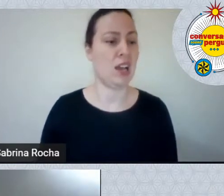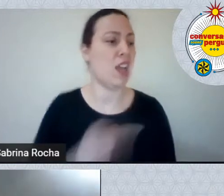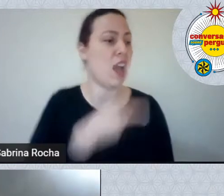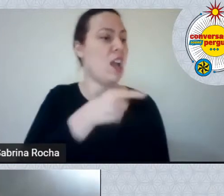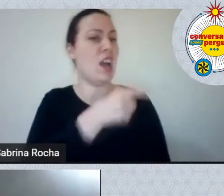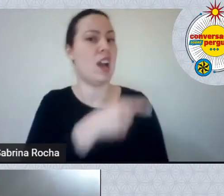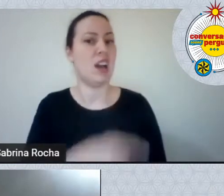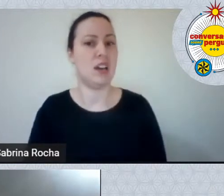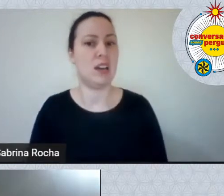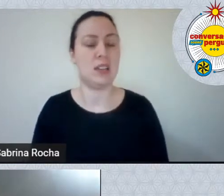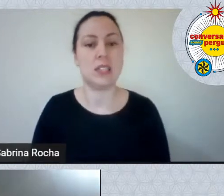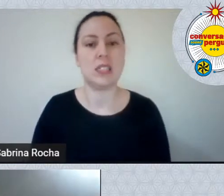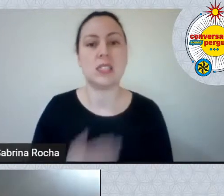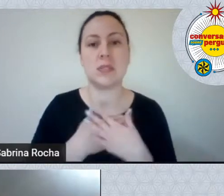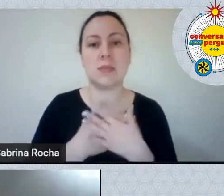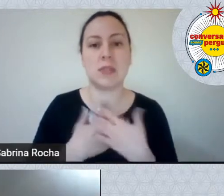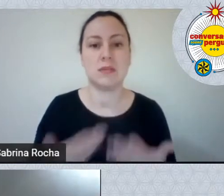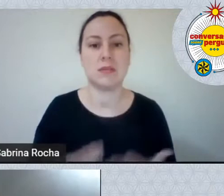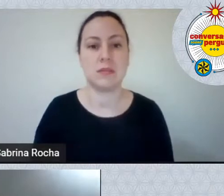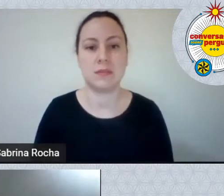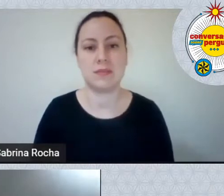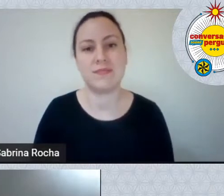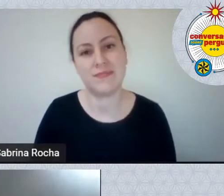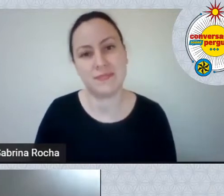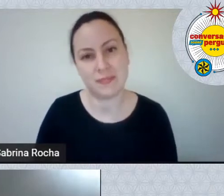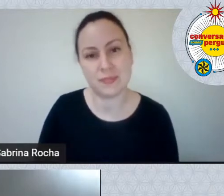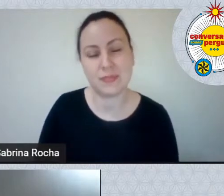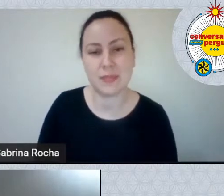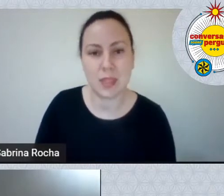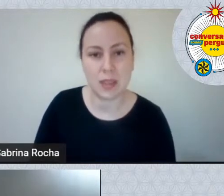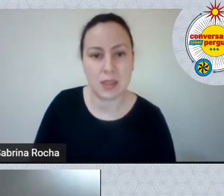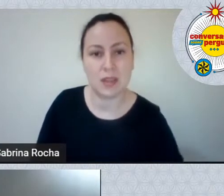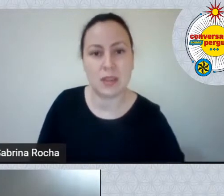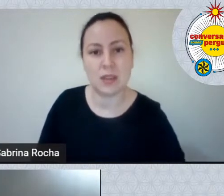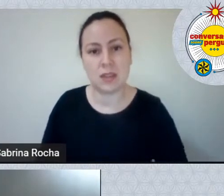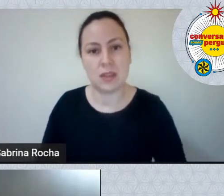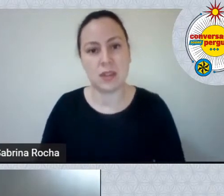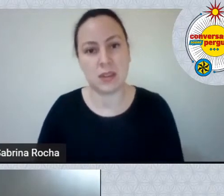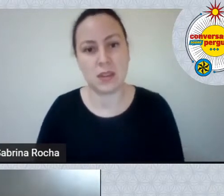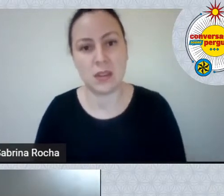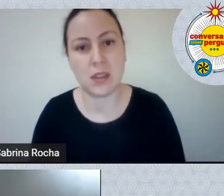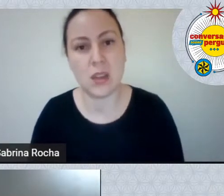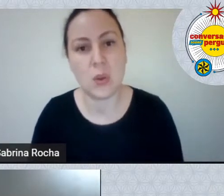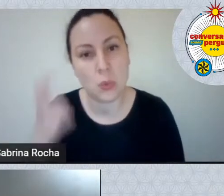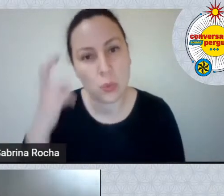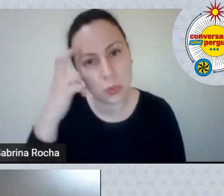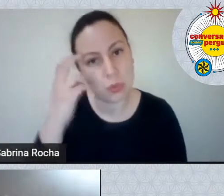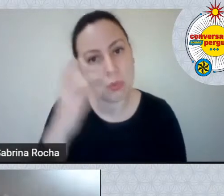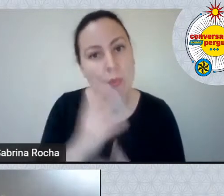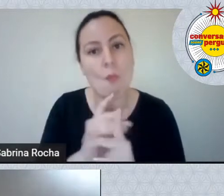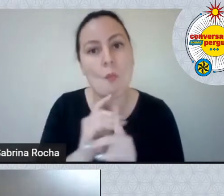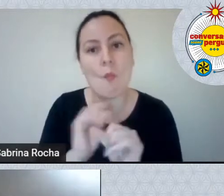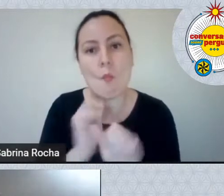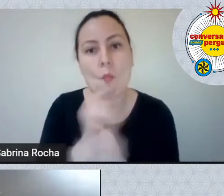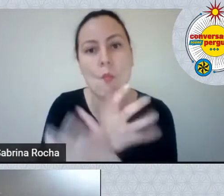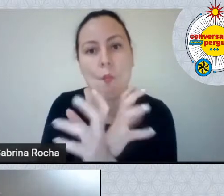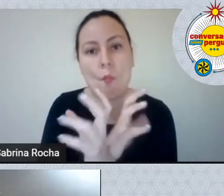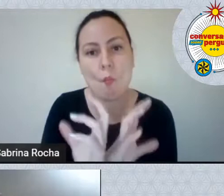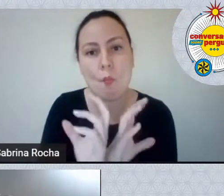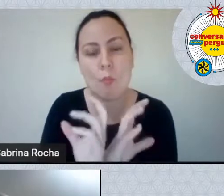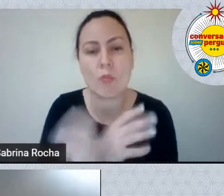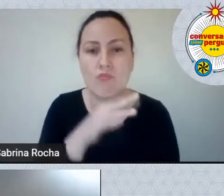de desemprego e pauperização como a gente vai enfrentar? A cultura da escassez, muito